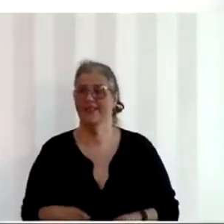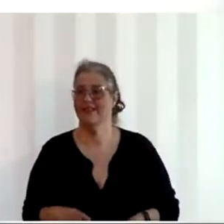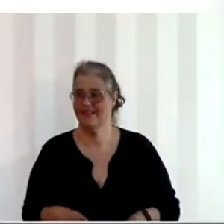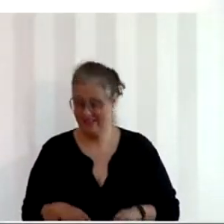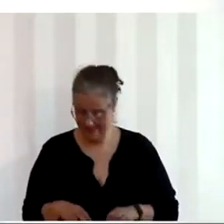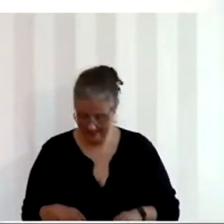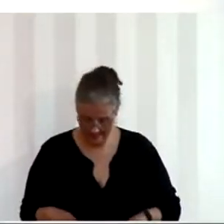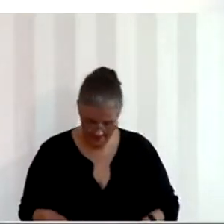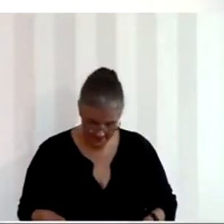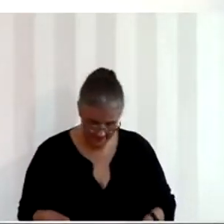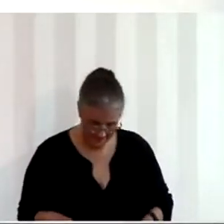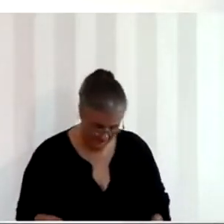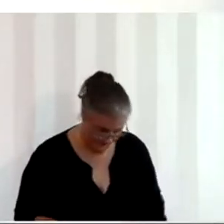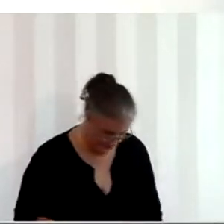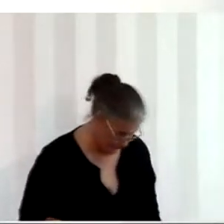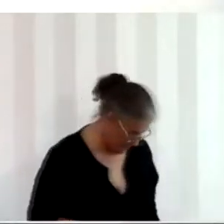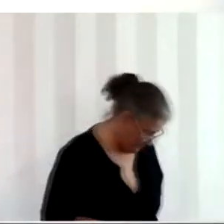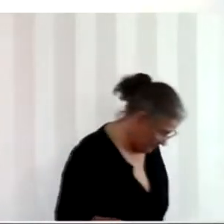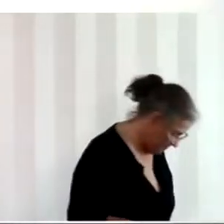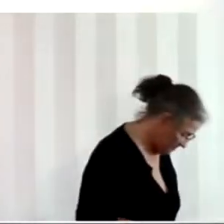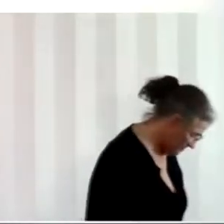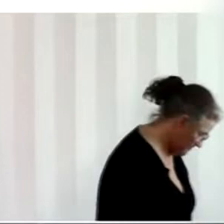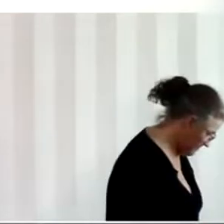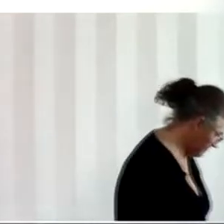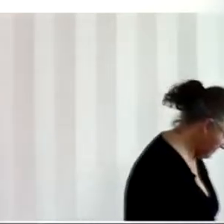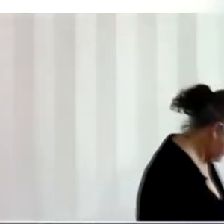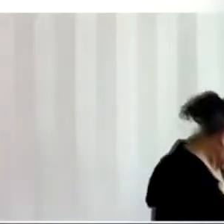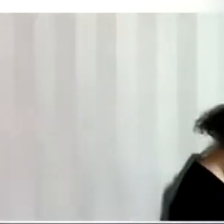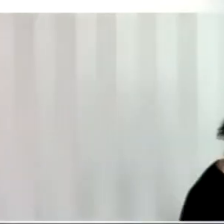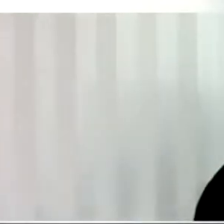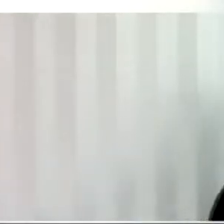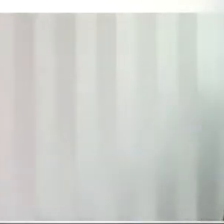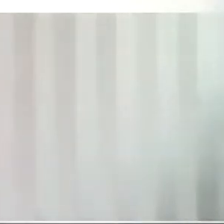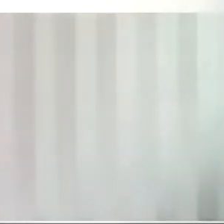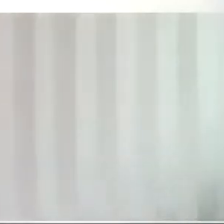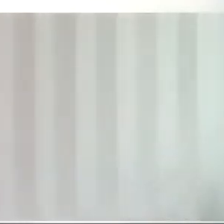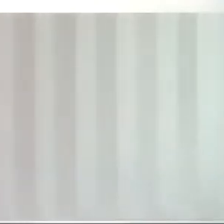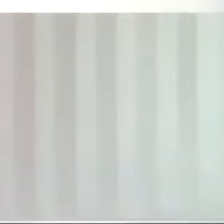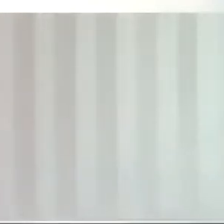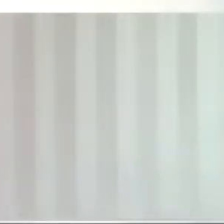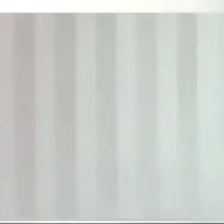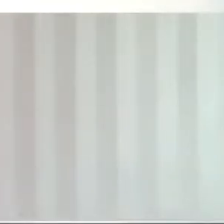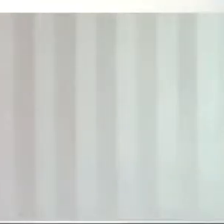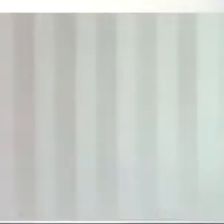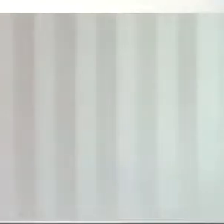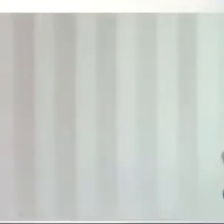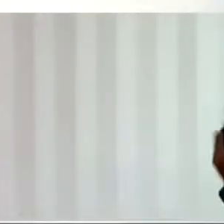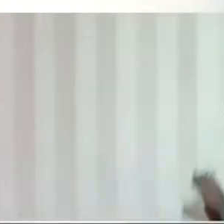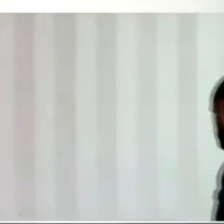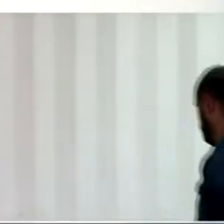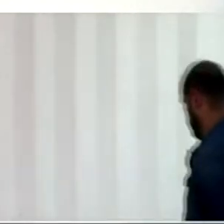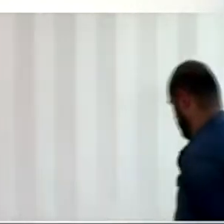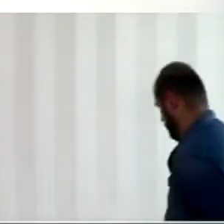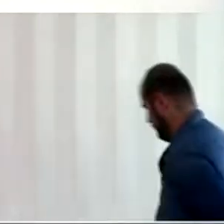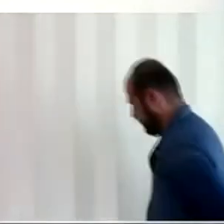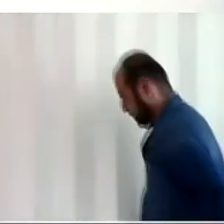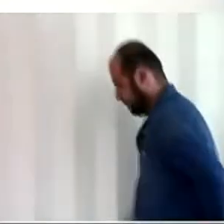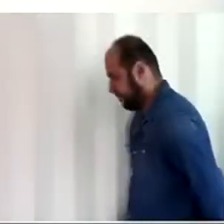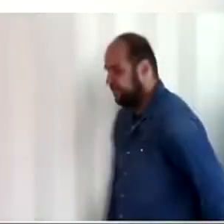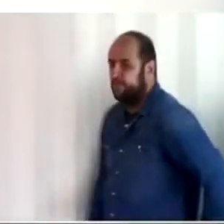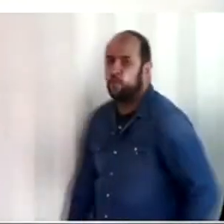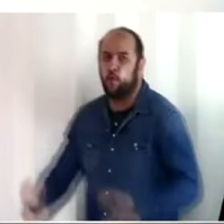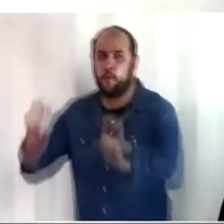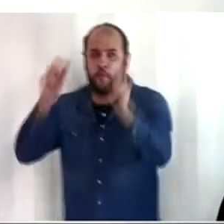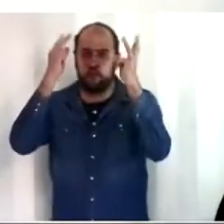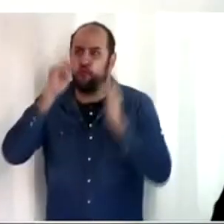deste lugar, se o Senhor não vai conosco. O Senhor disse que eu achei graça diante dos teus olhos, e como eu posso ter